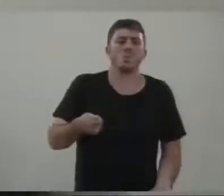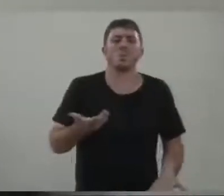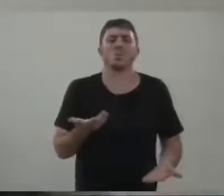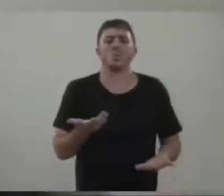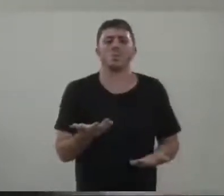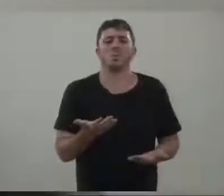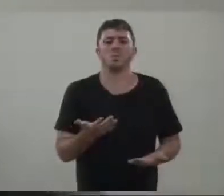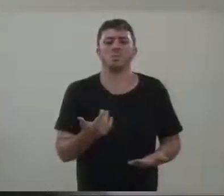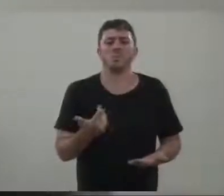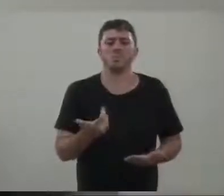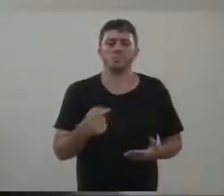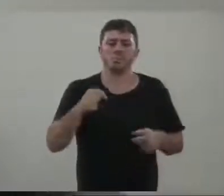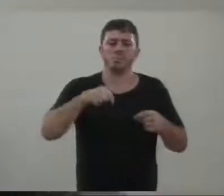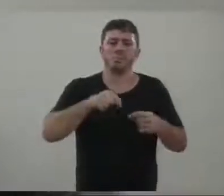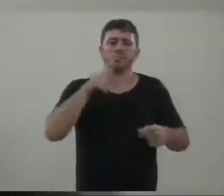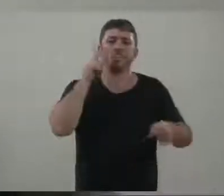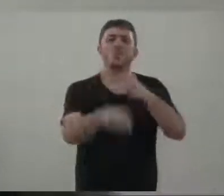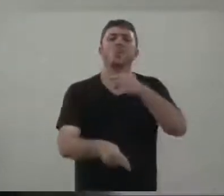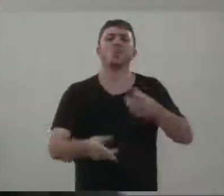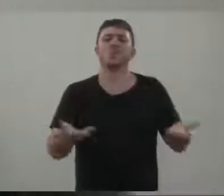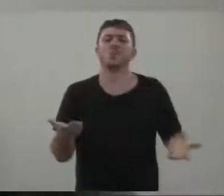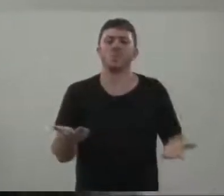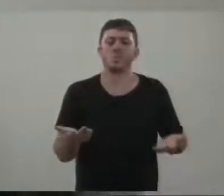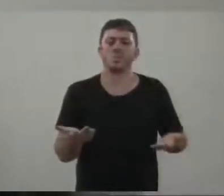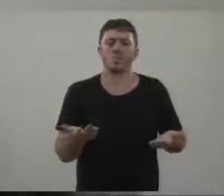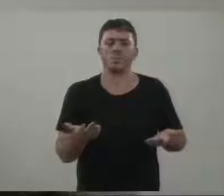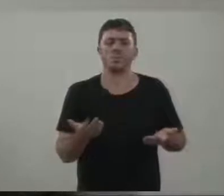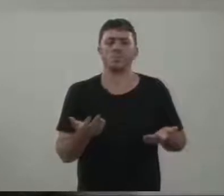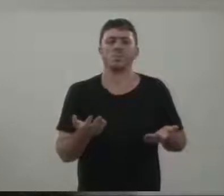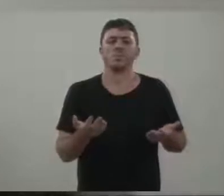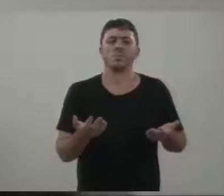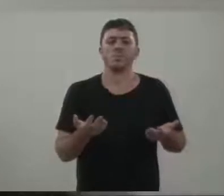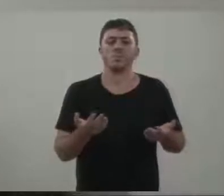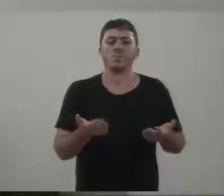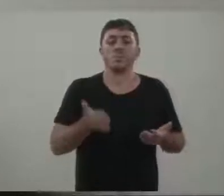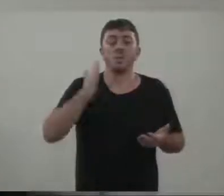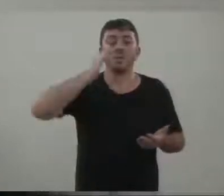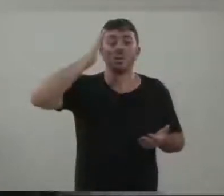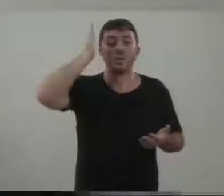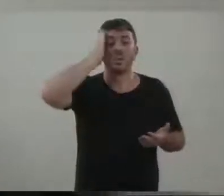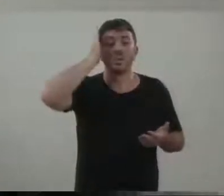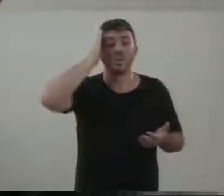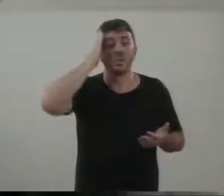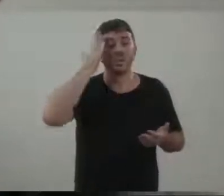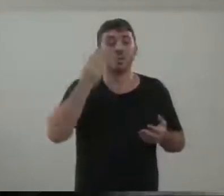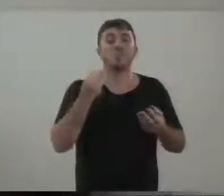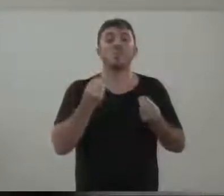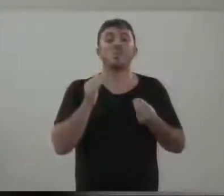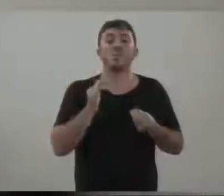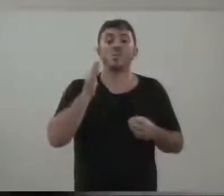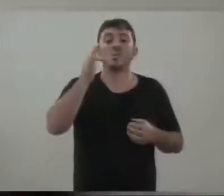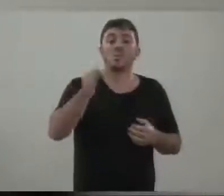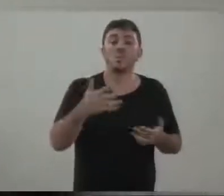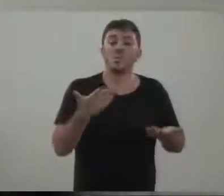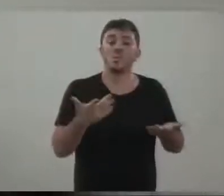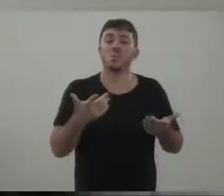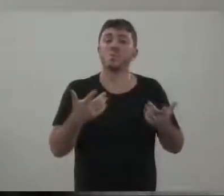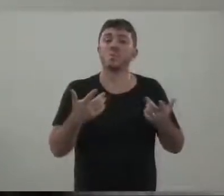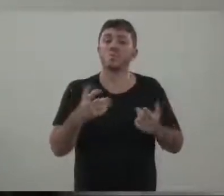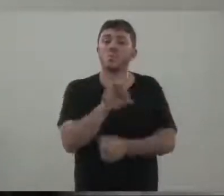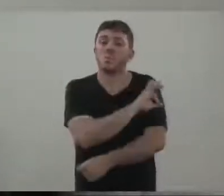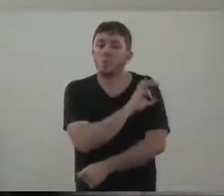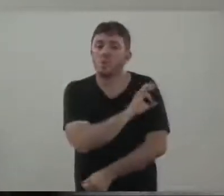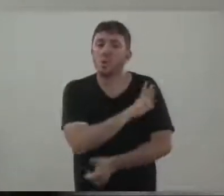desastrosa do governo municipal, esperar que, quem sabe, tenha uma luz aí, né, no governo, nos secretários, para que